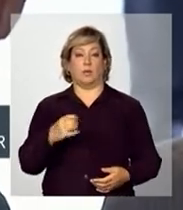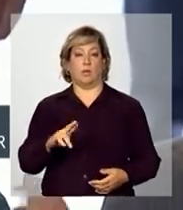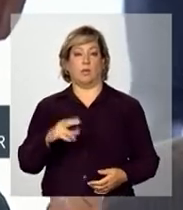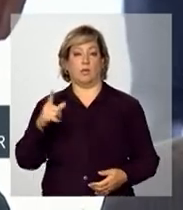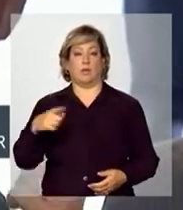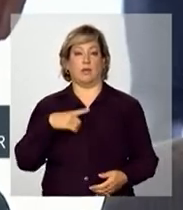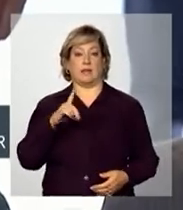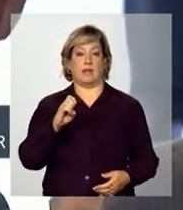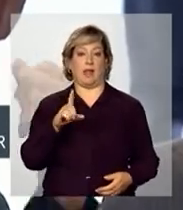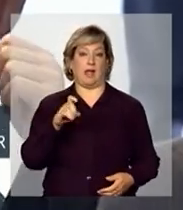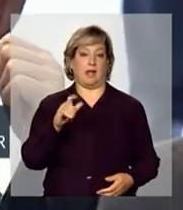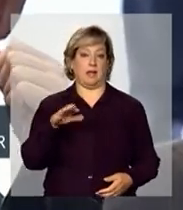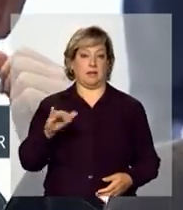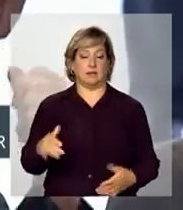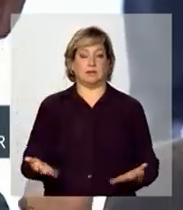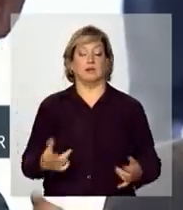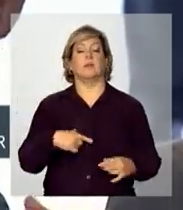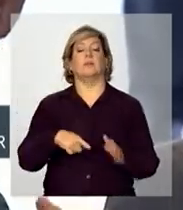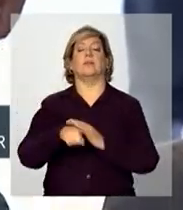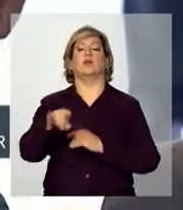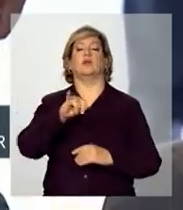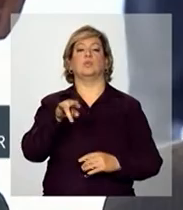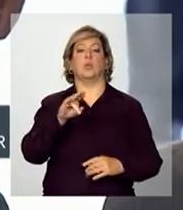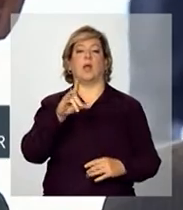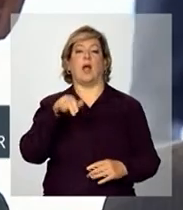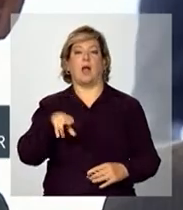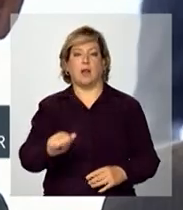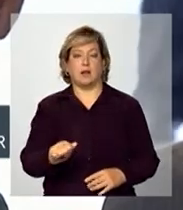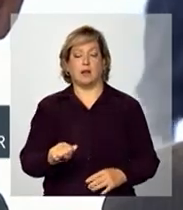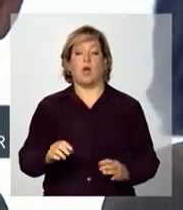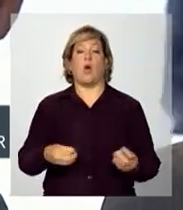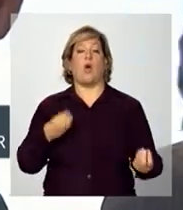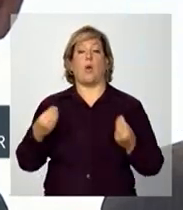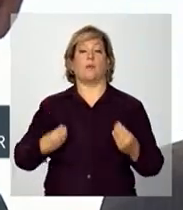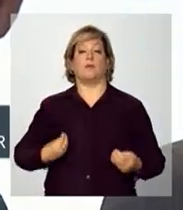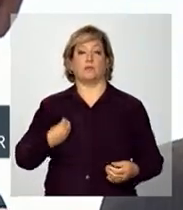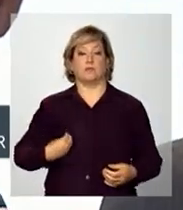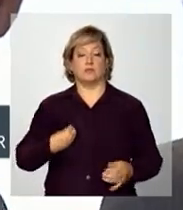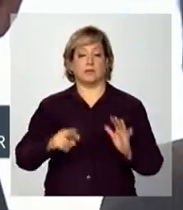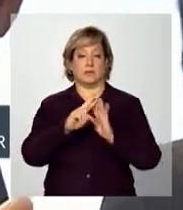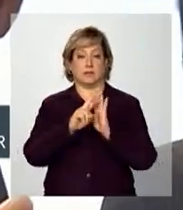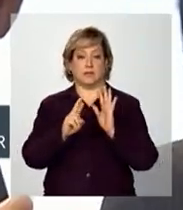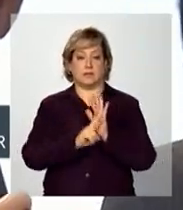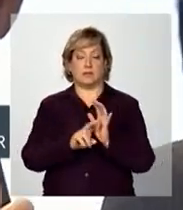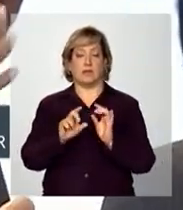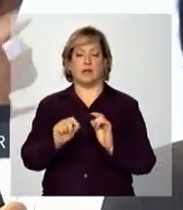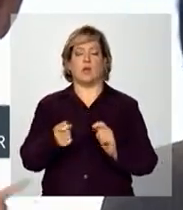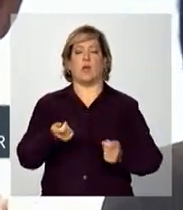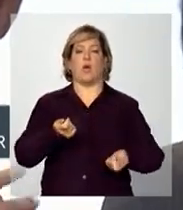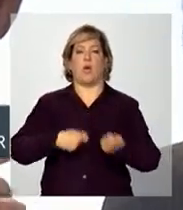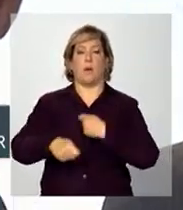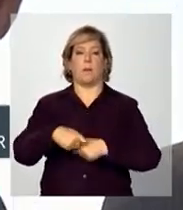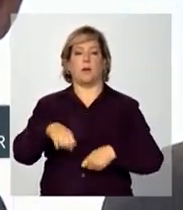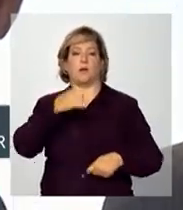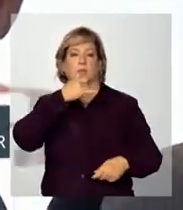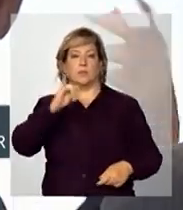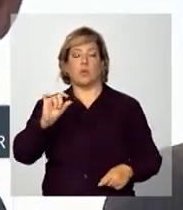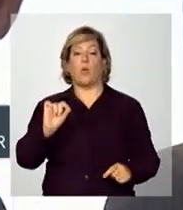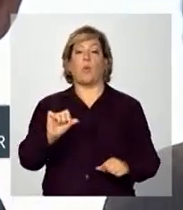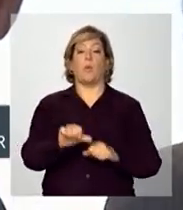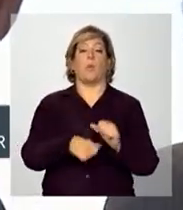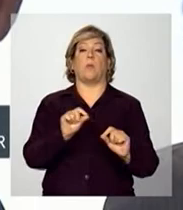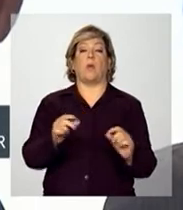perdão para Juliana como é que vai funcionar as regras para comércio eletrônico como é que o que que muda do que existe Atualmente